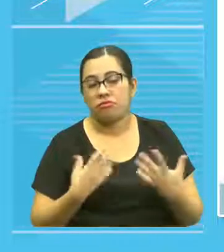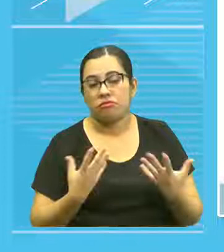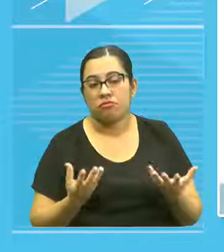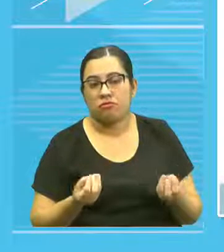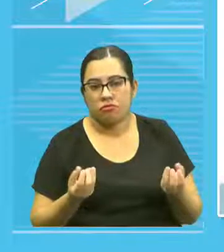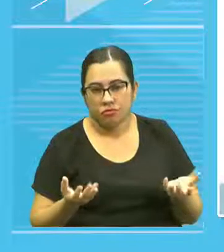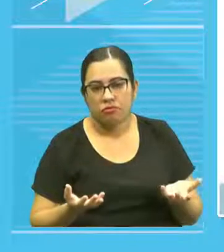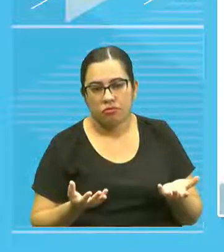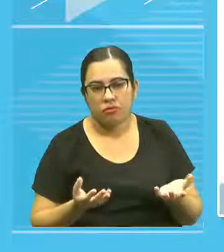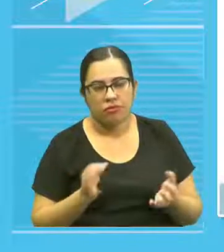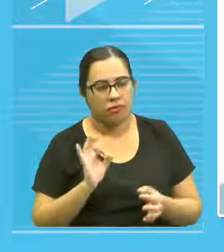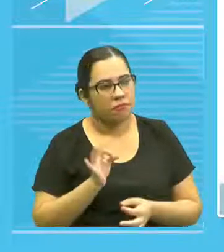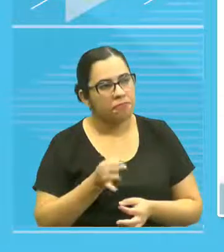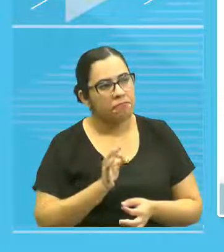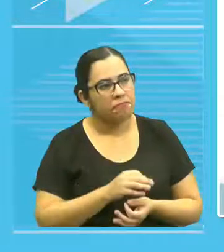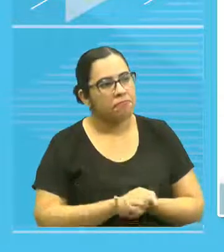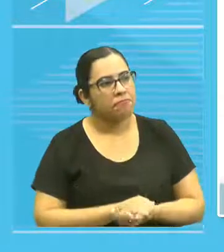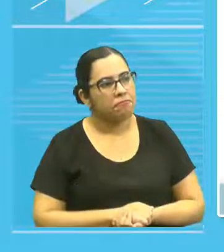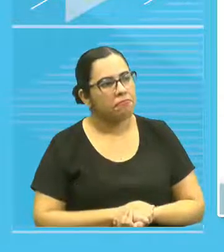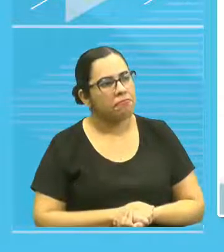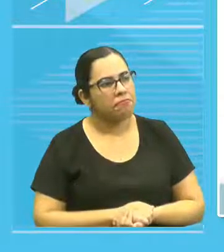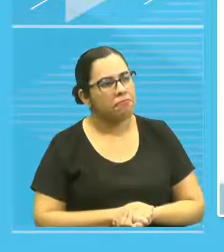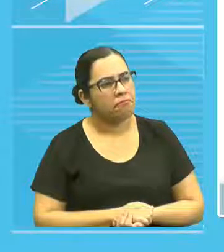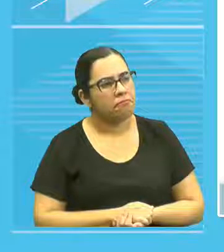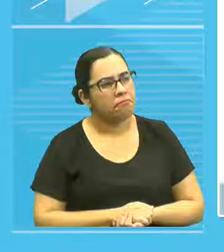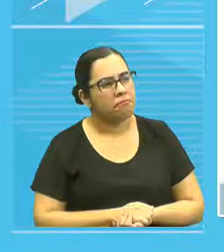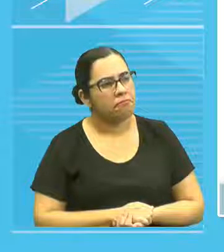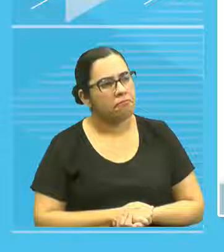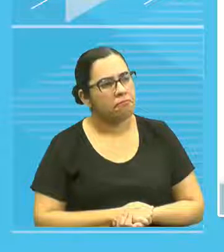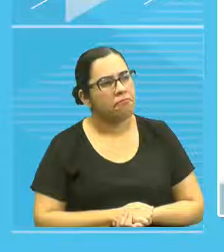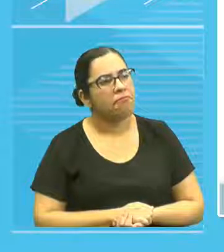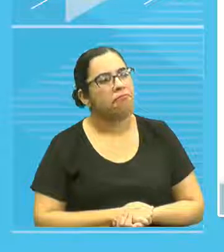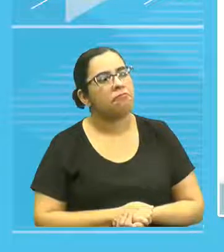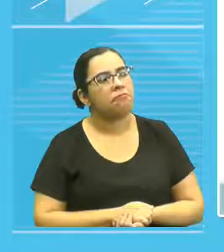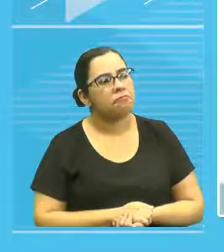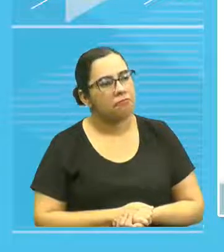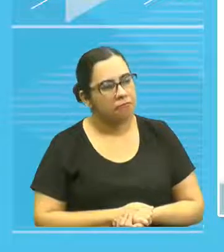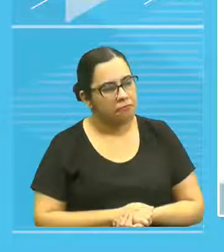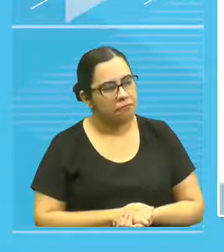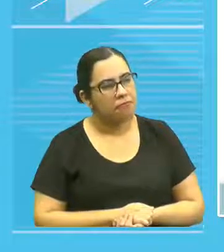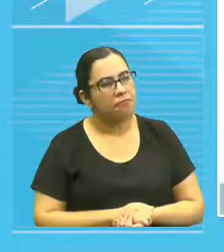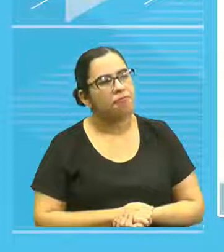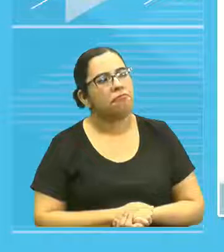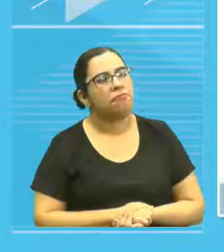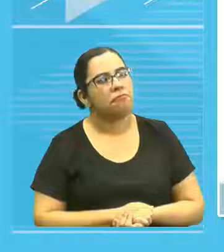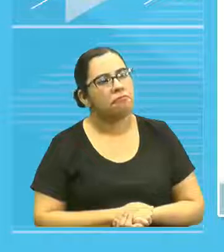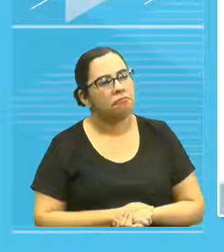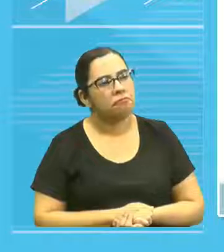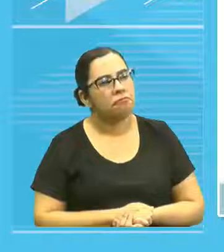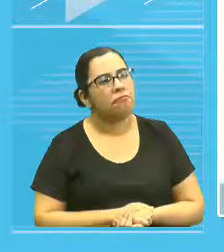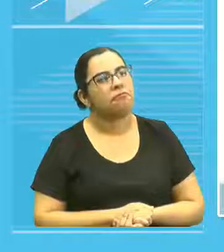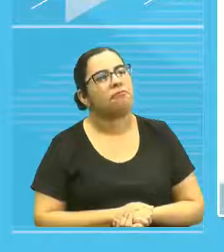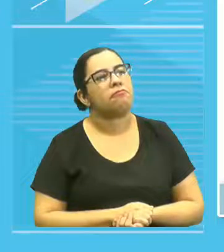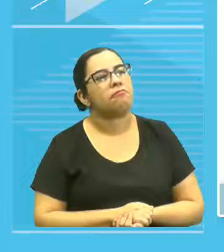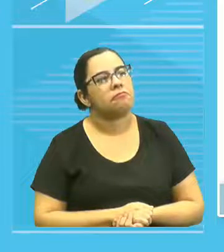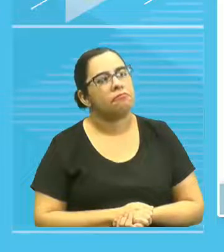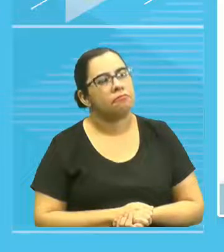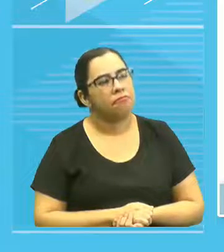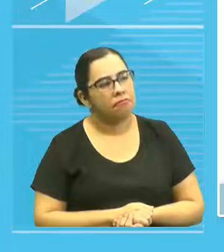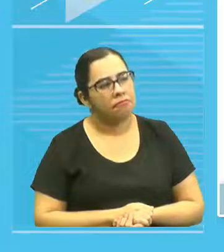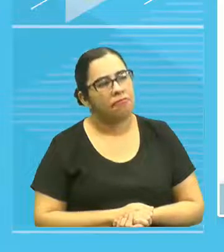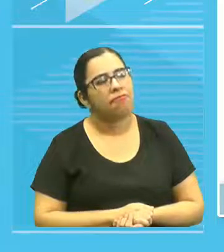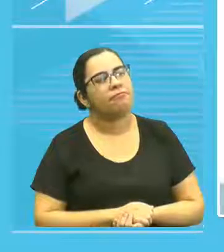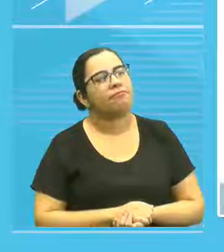substantivo ar ele então vai ser esse aqui ó e o Sepe o junto com assento E por aí vai uma